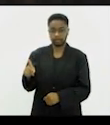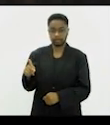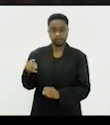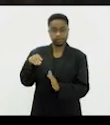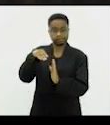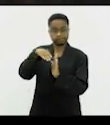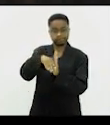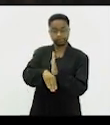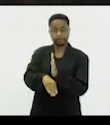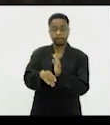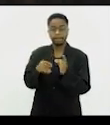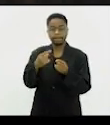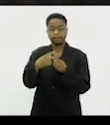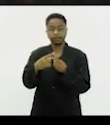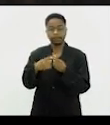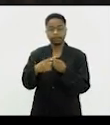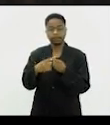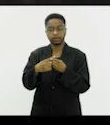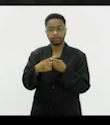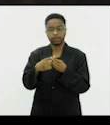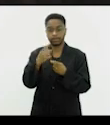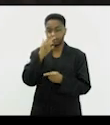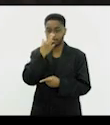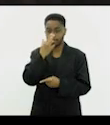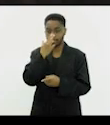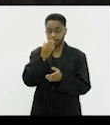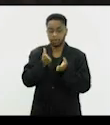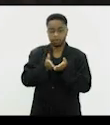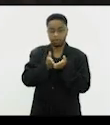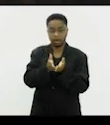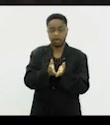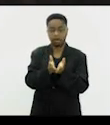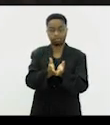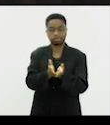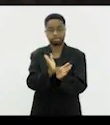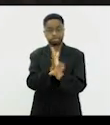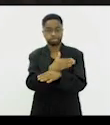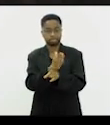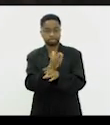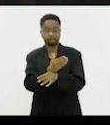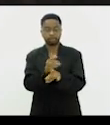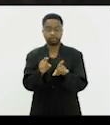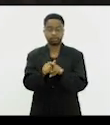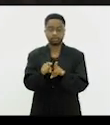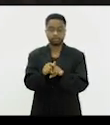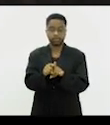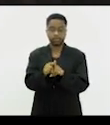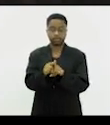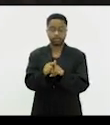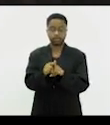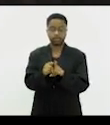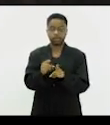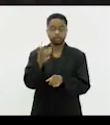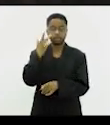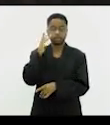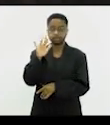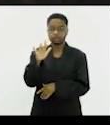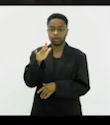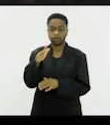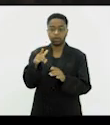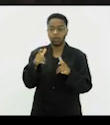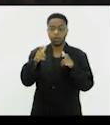É uma nave, é um barco sem rumo, que não sabe onde é o bom bordo